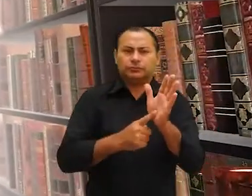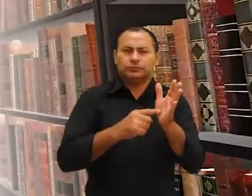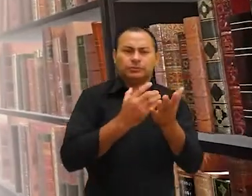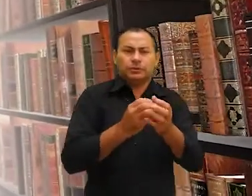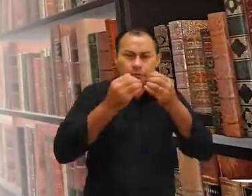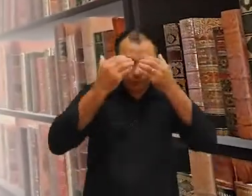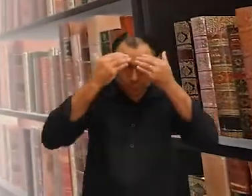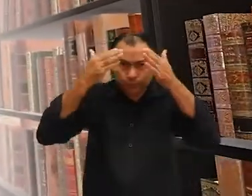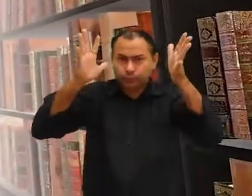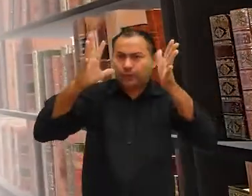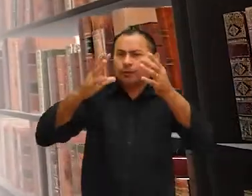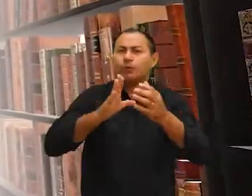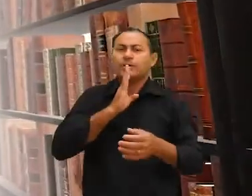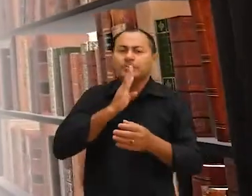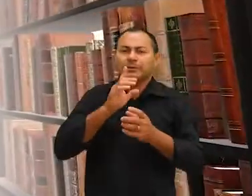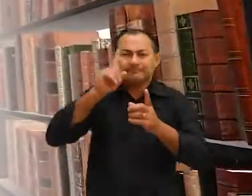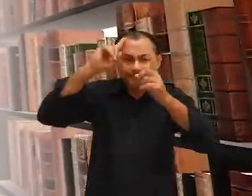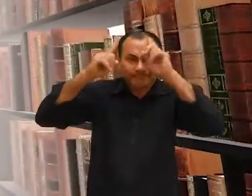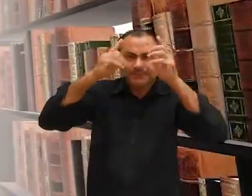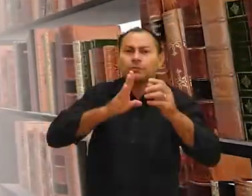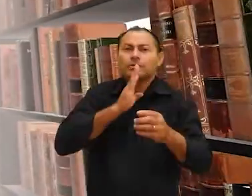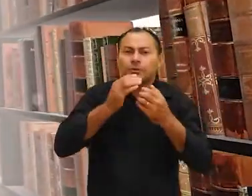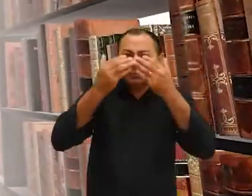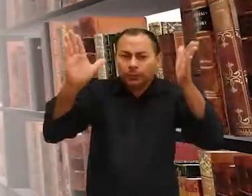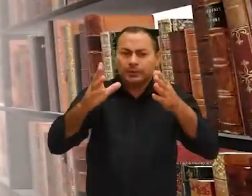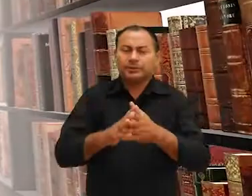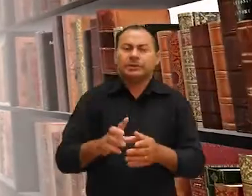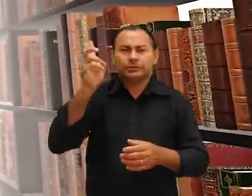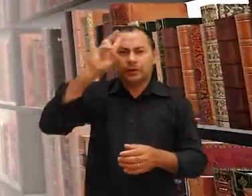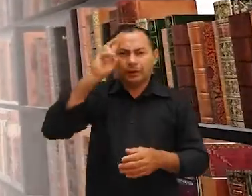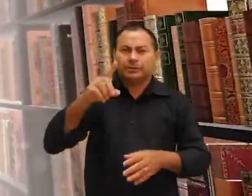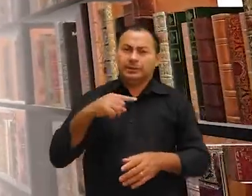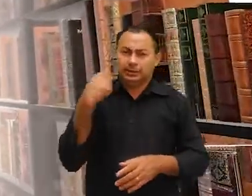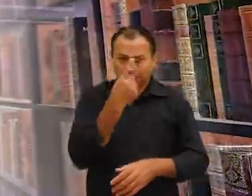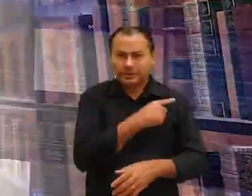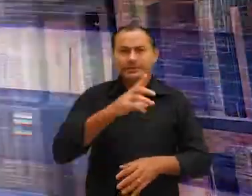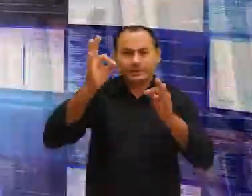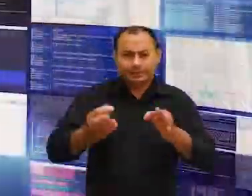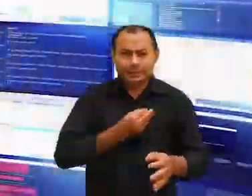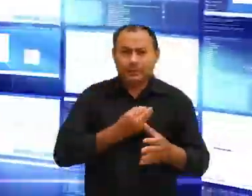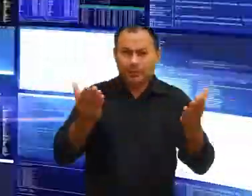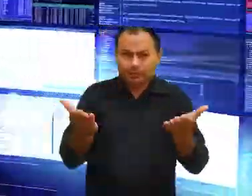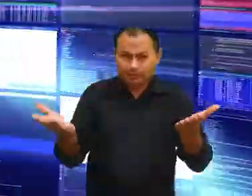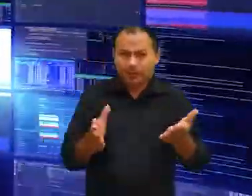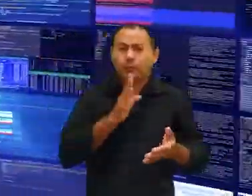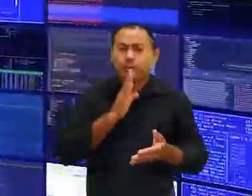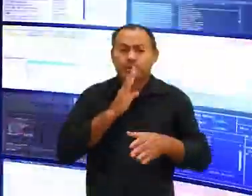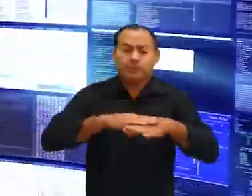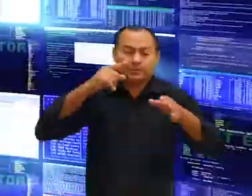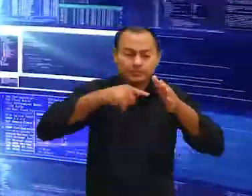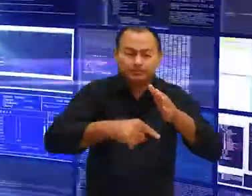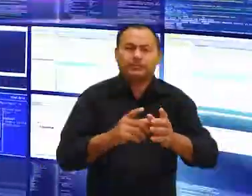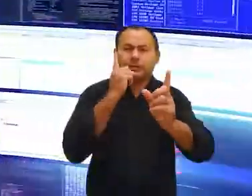as explosões e conhecimento em determinados períodos da história e certamente estamos passando por um desses períodos hoje o